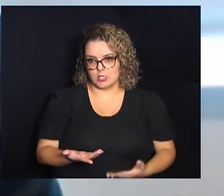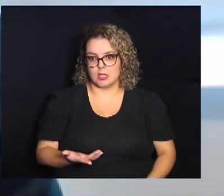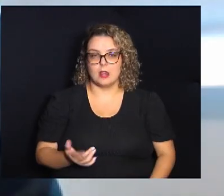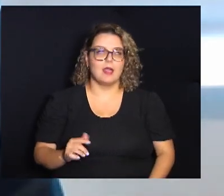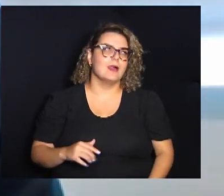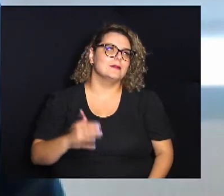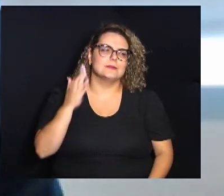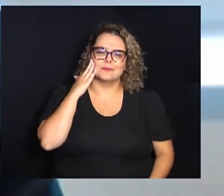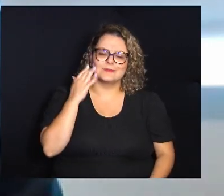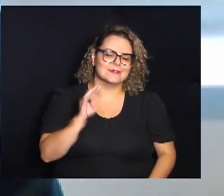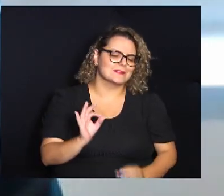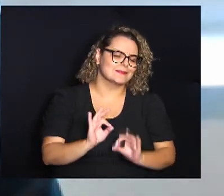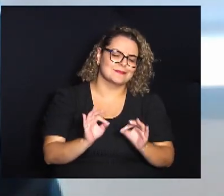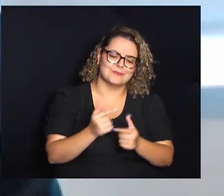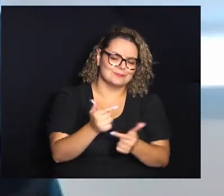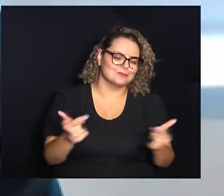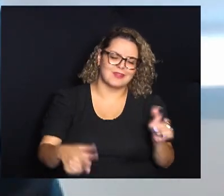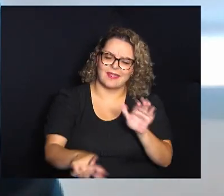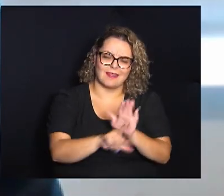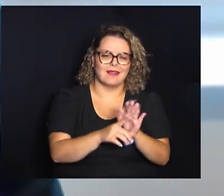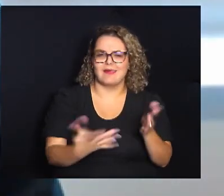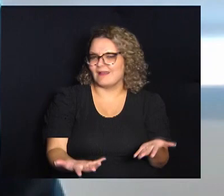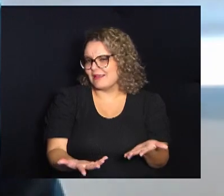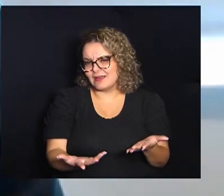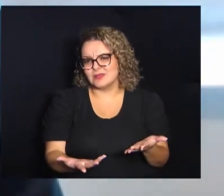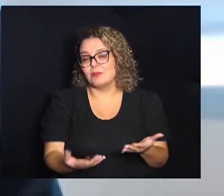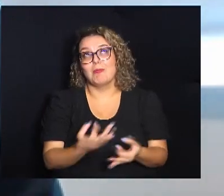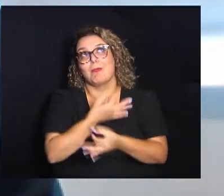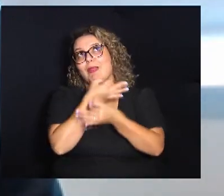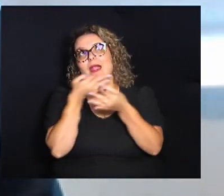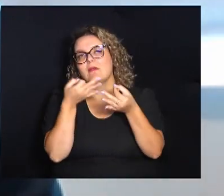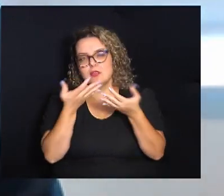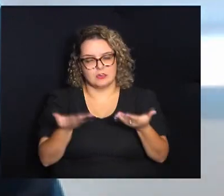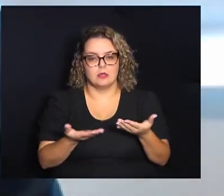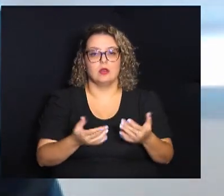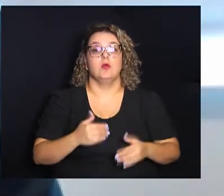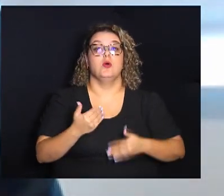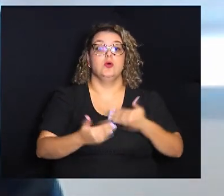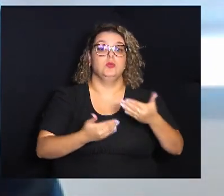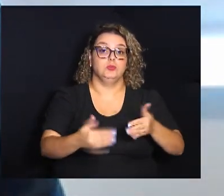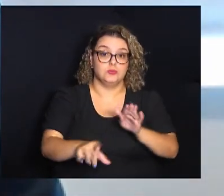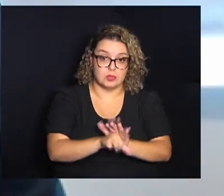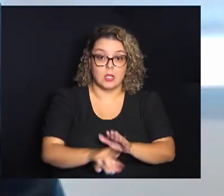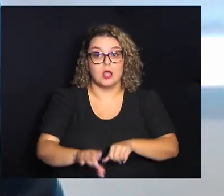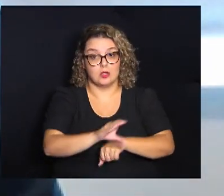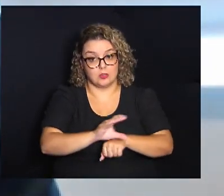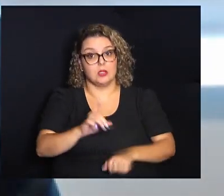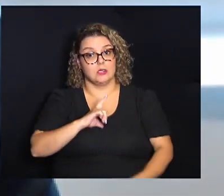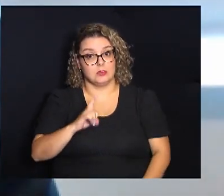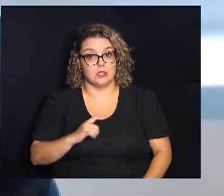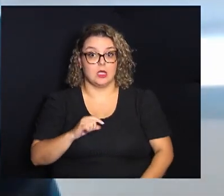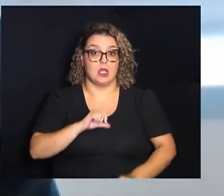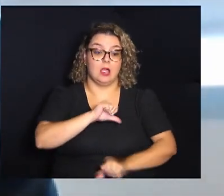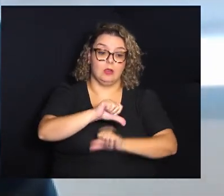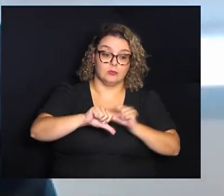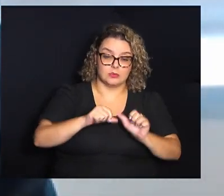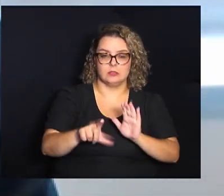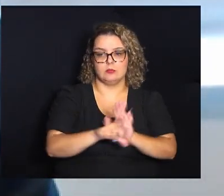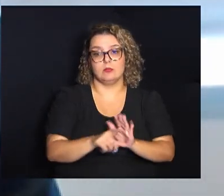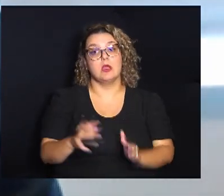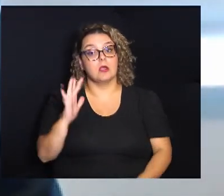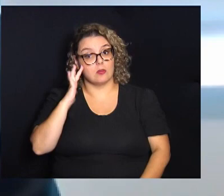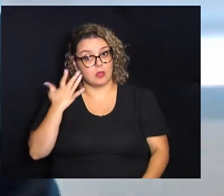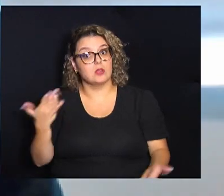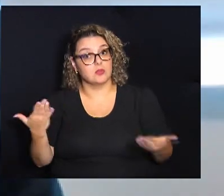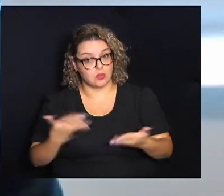e ela pode ser, inclusive, aperfeiçoada pelo tempo. Inclusive, a nossa Constituição prevê isso, né? A alteração das leis. Então, mas eu acho que hoje o